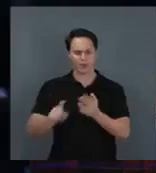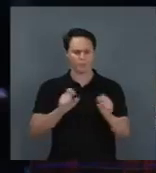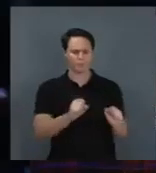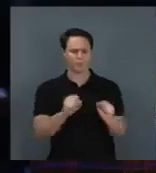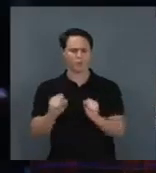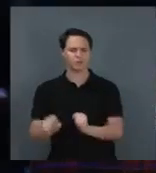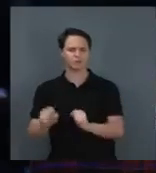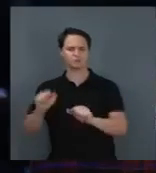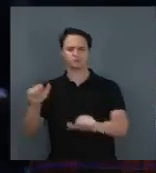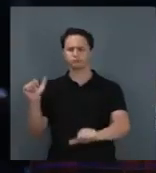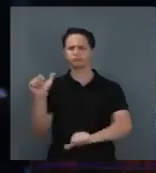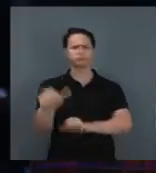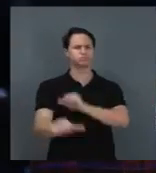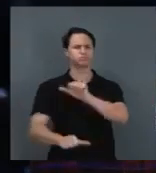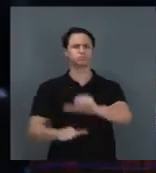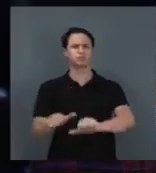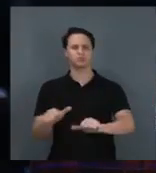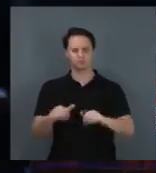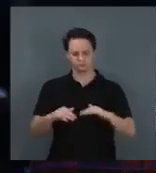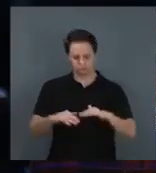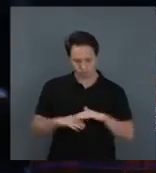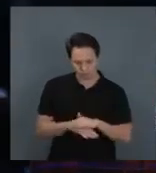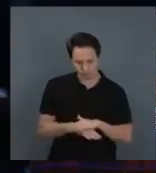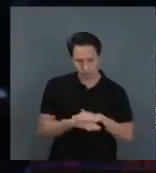transformador da humildade.